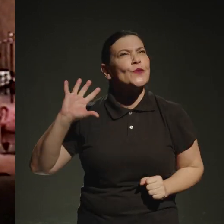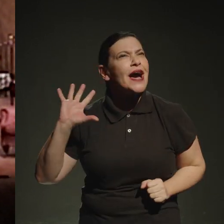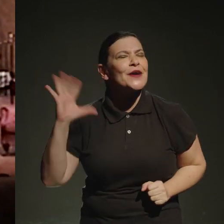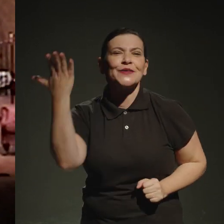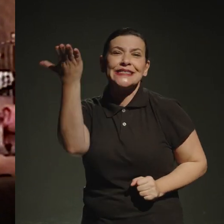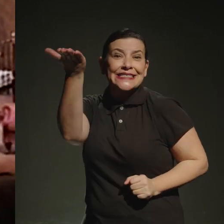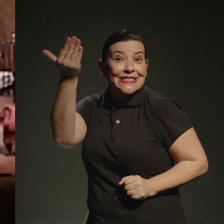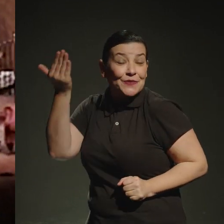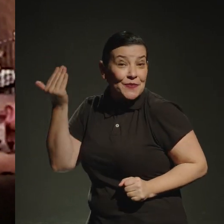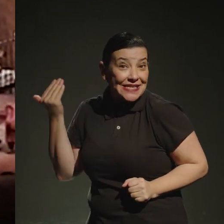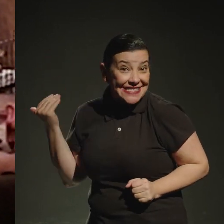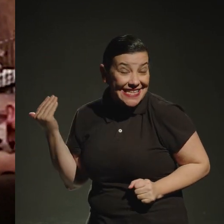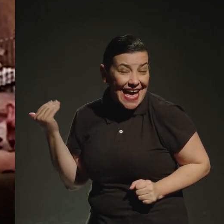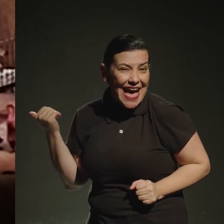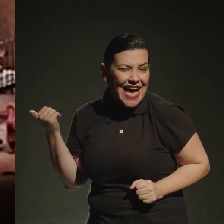Era uma vez.